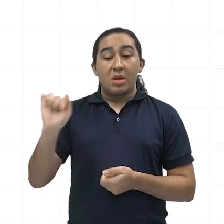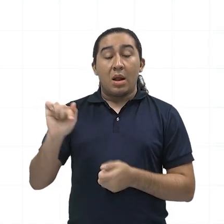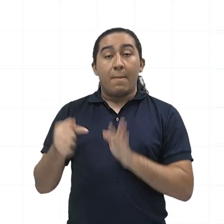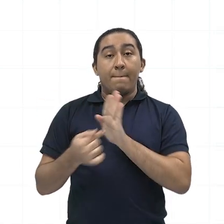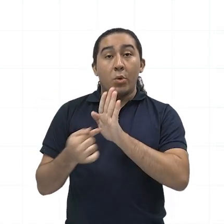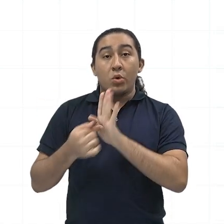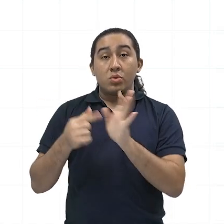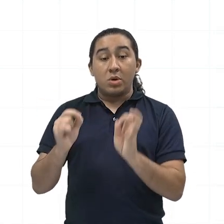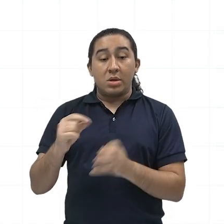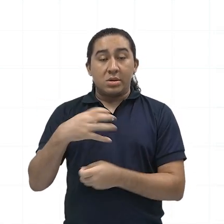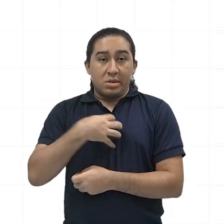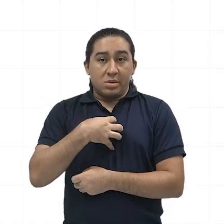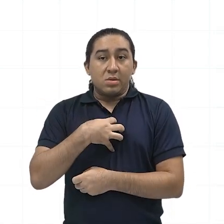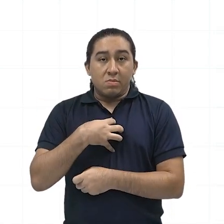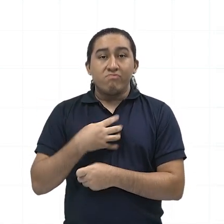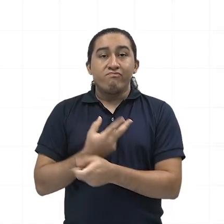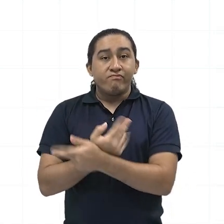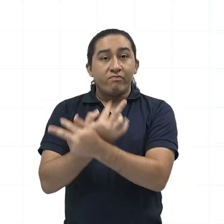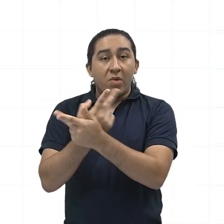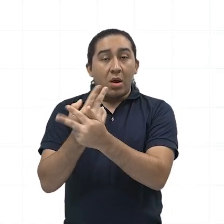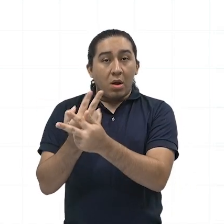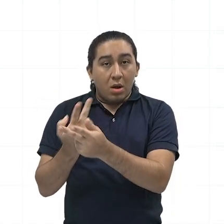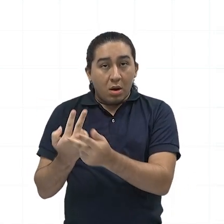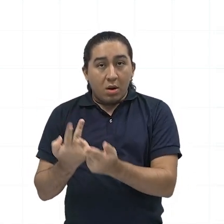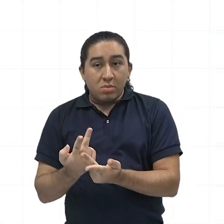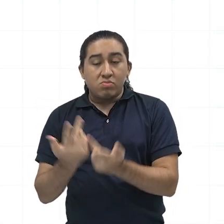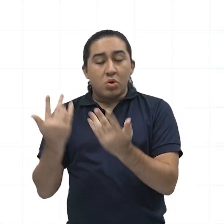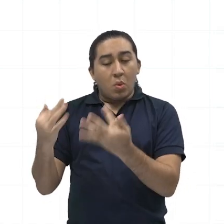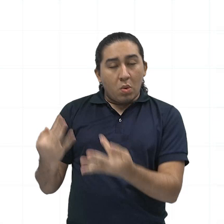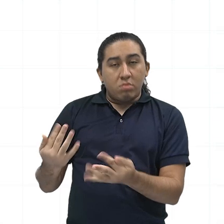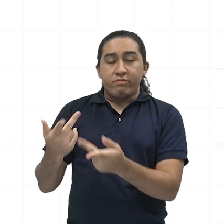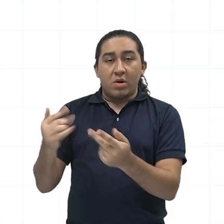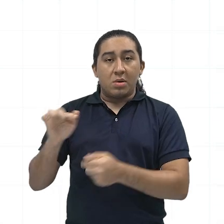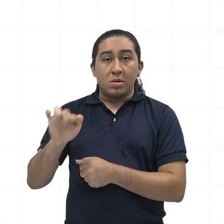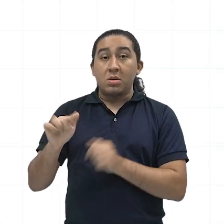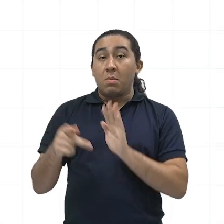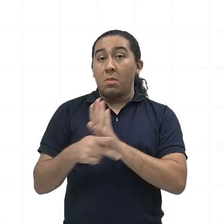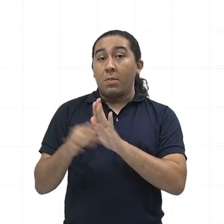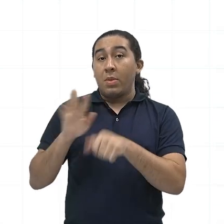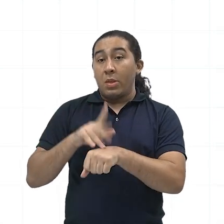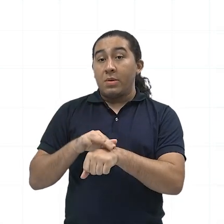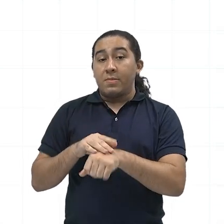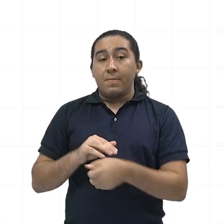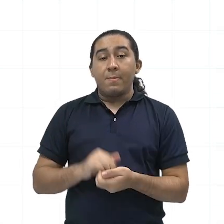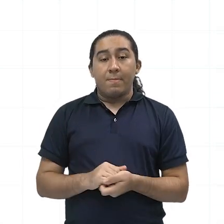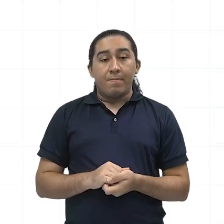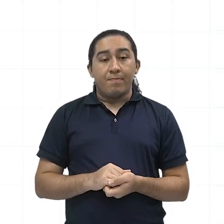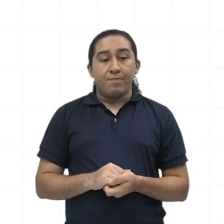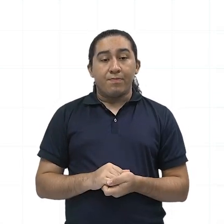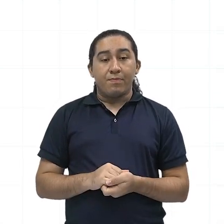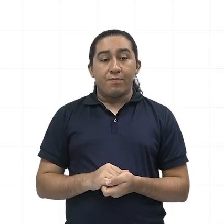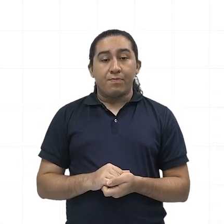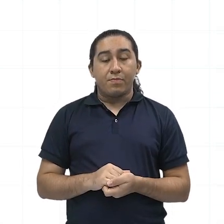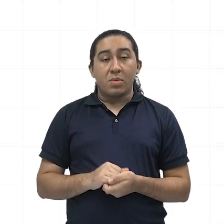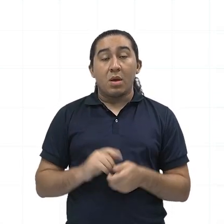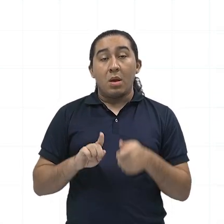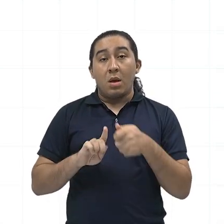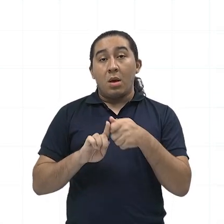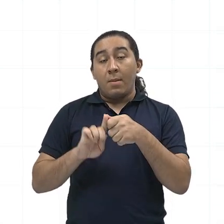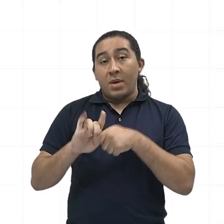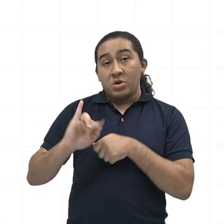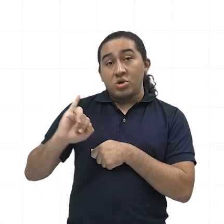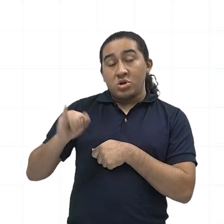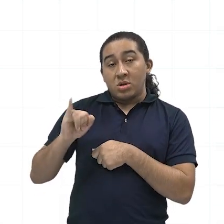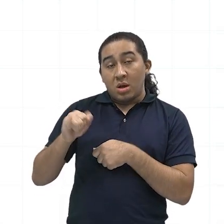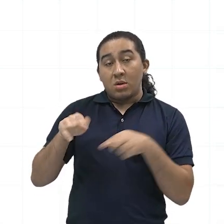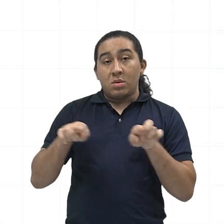o indivíduo vai ter a apresentação dos sintomas dessa infecção. Entre janeiro e março de 2023,